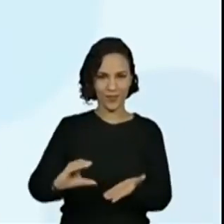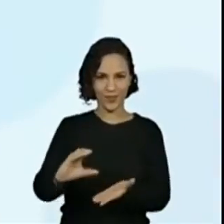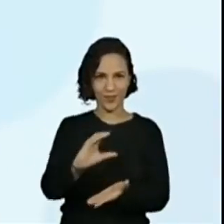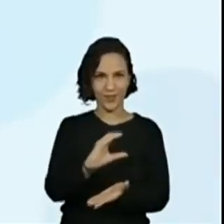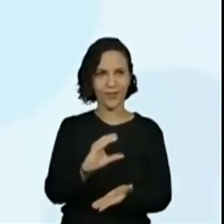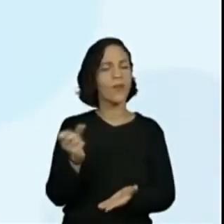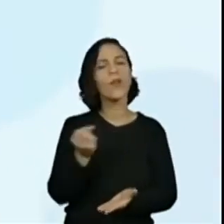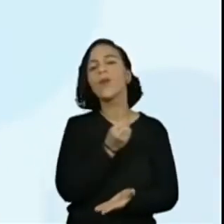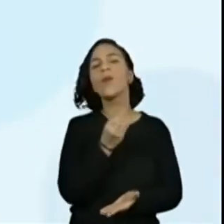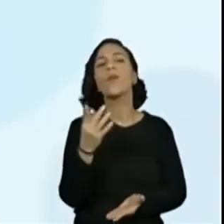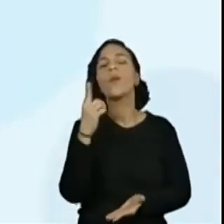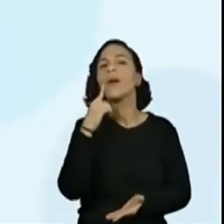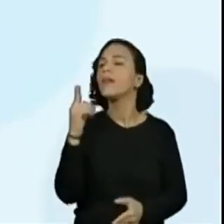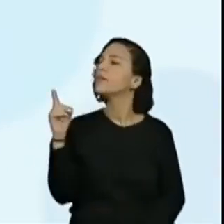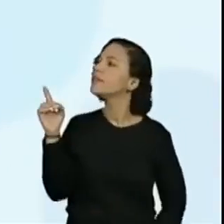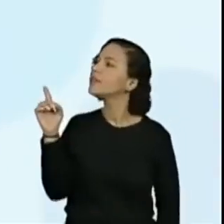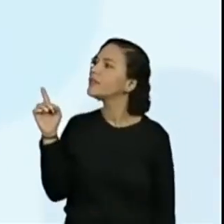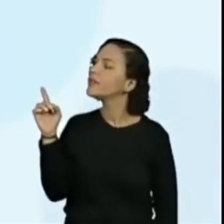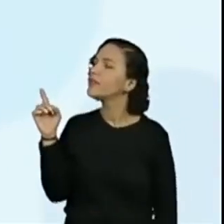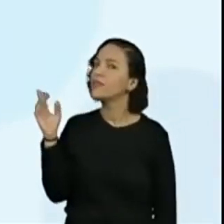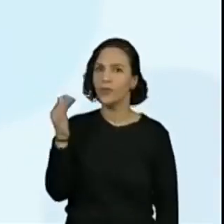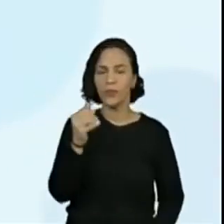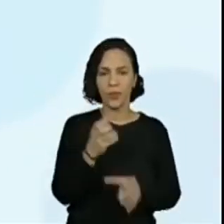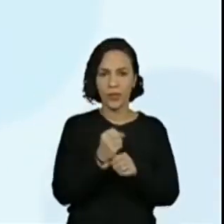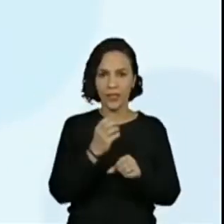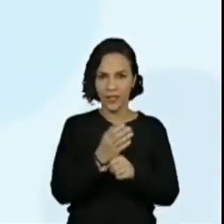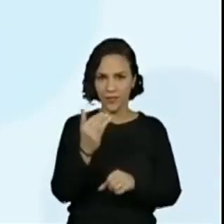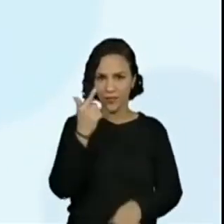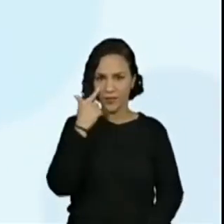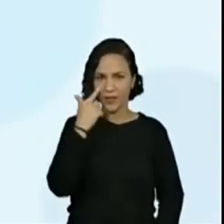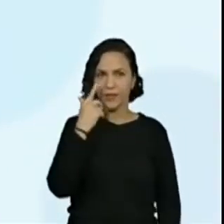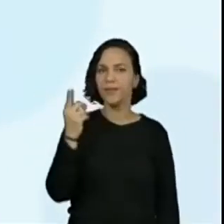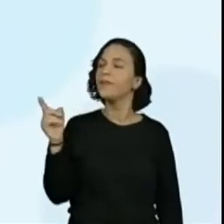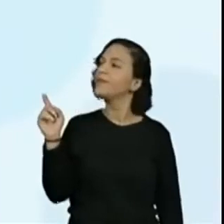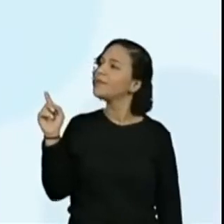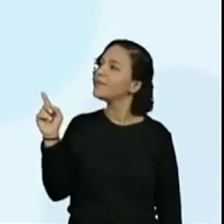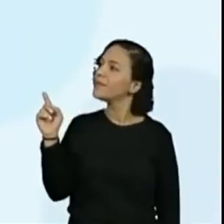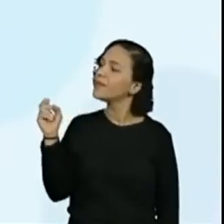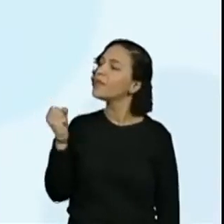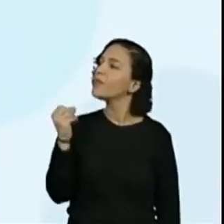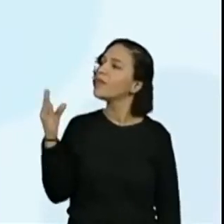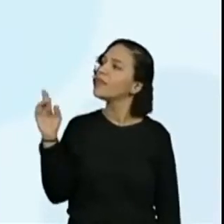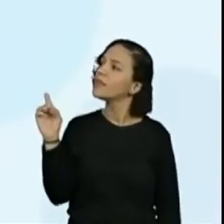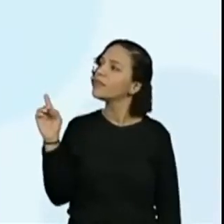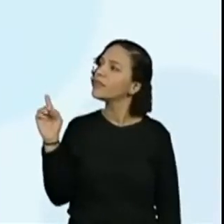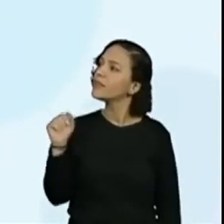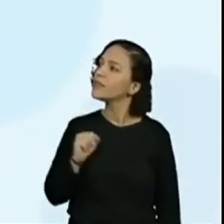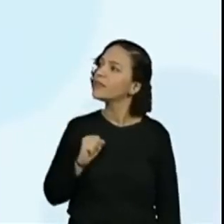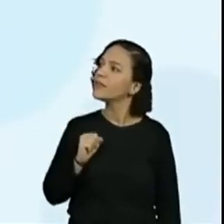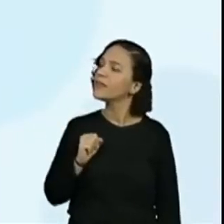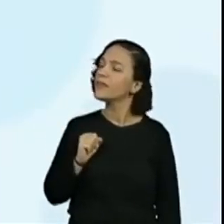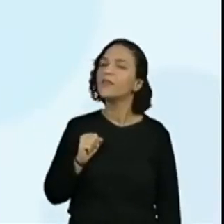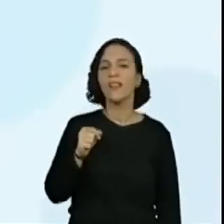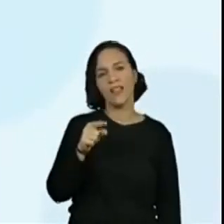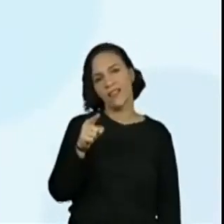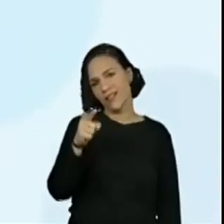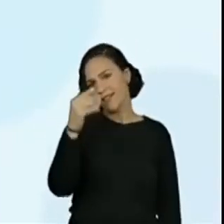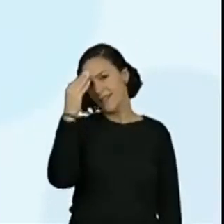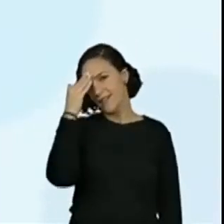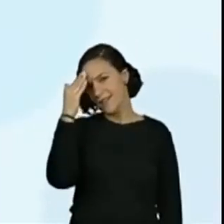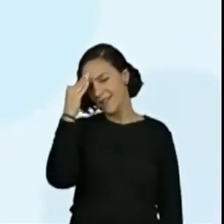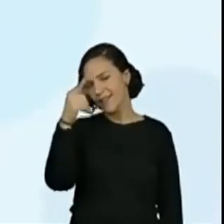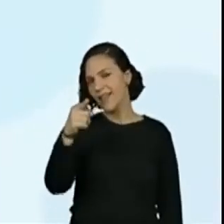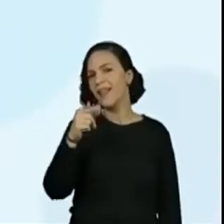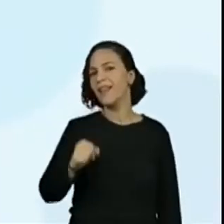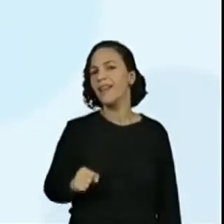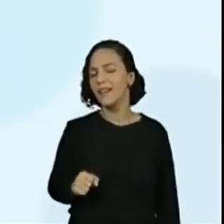Quantos a gente tem ali, Joyce? Vamos contar? Vamos contar? Quantos bloquinhos estão aparecendo aí, criançada? Ah, tenho certeza que tem